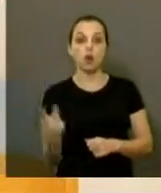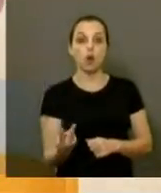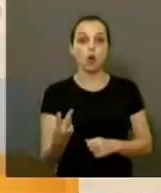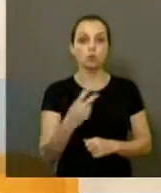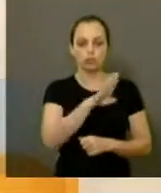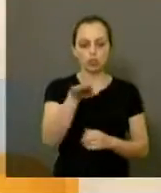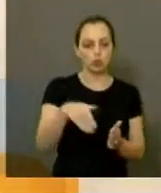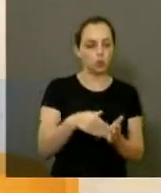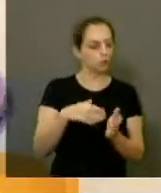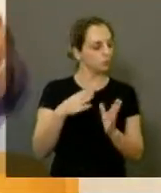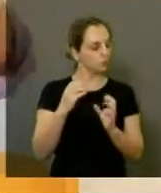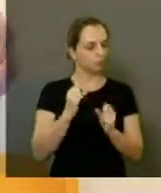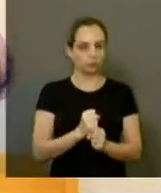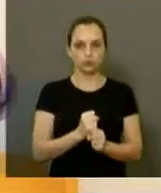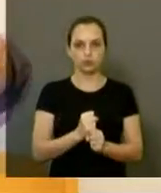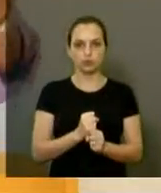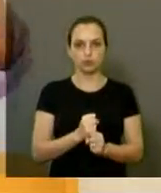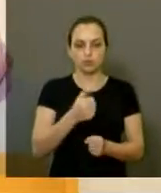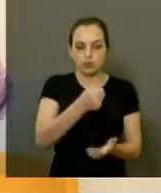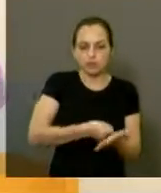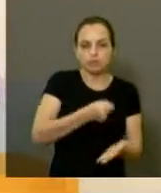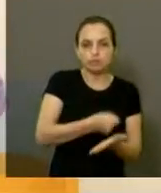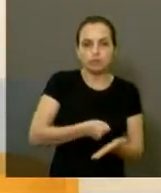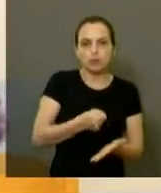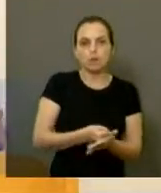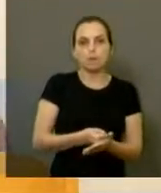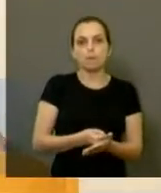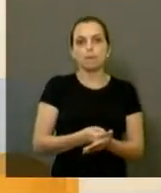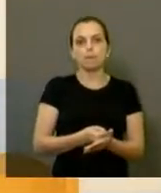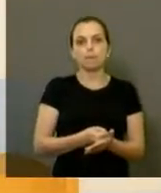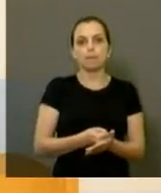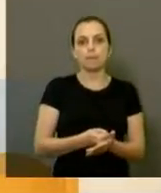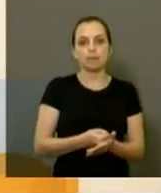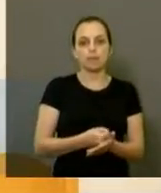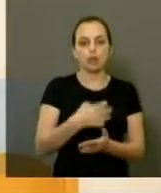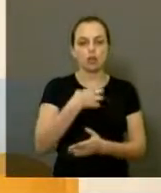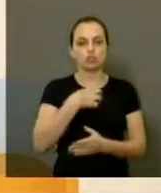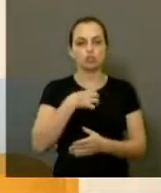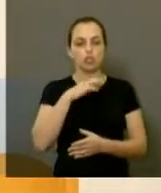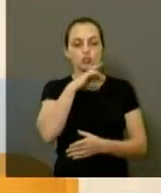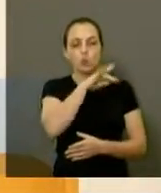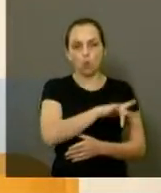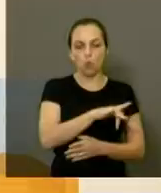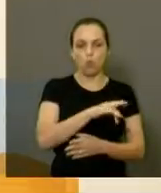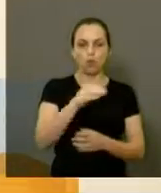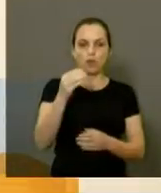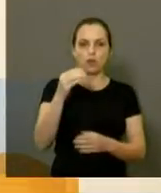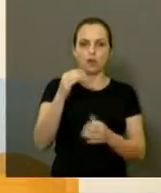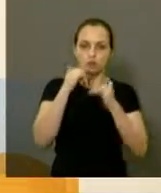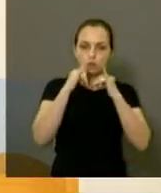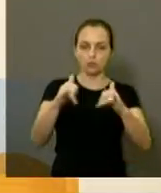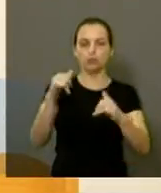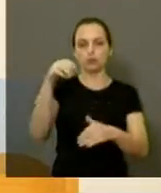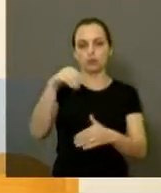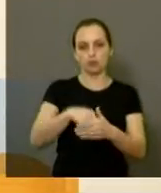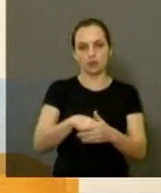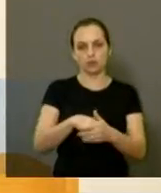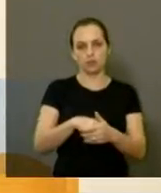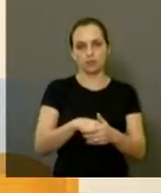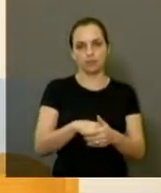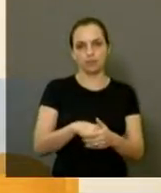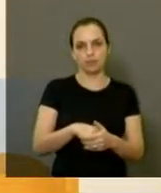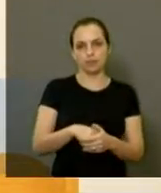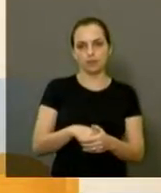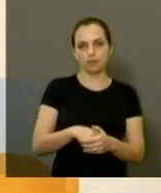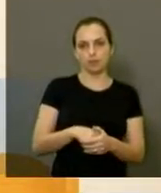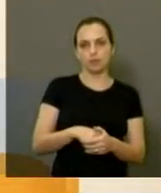seus militantes nas ruas para buscar manchar a nossa imagem durante a campanha. Mas assumi minha posição porque entendo que